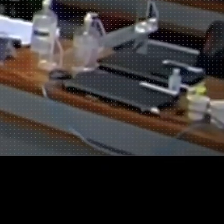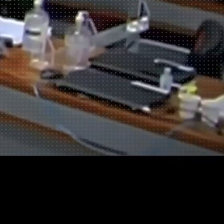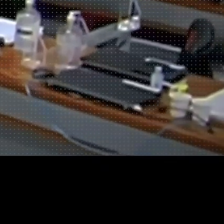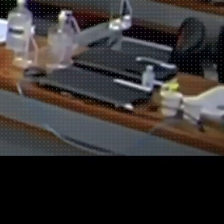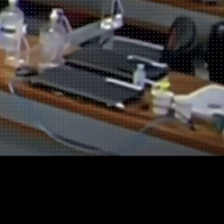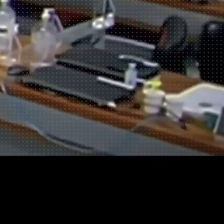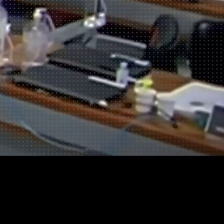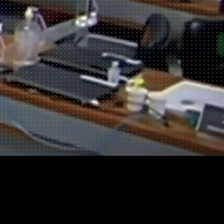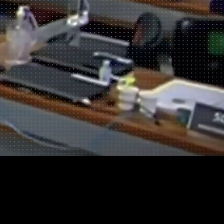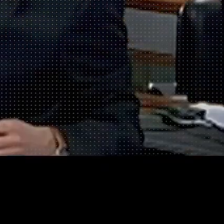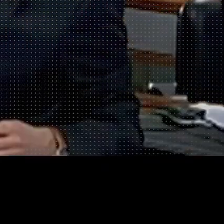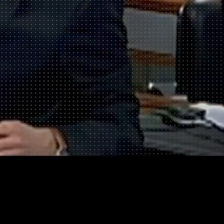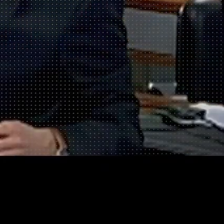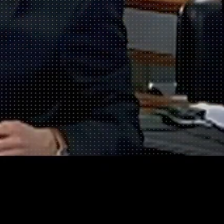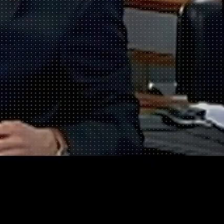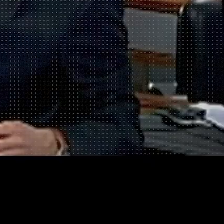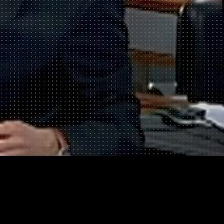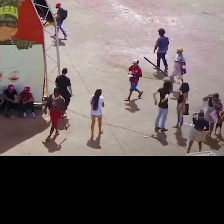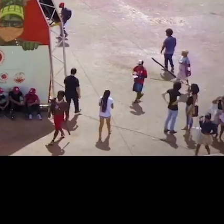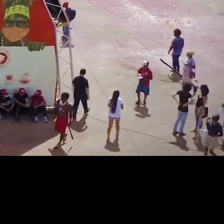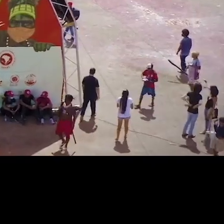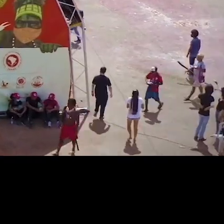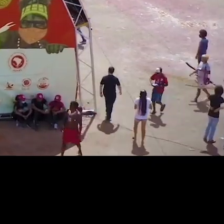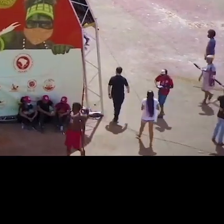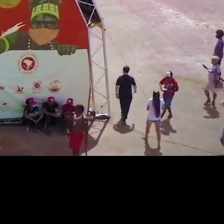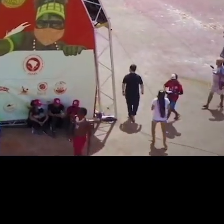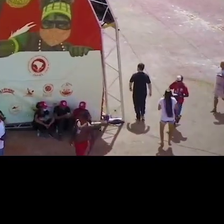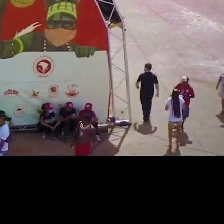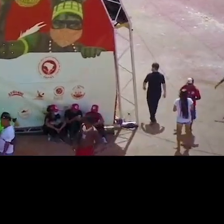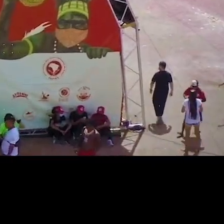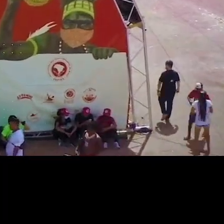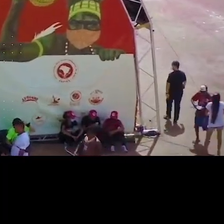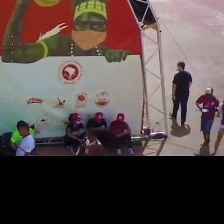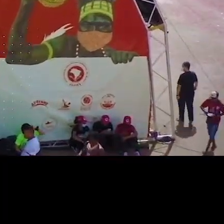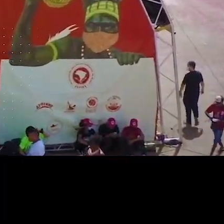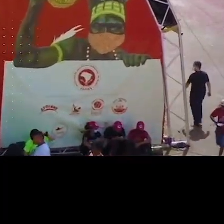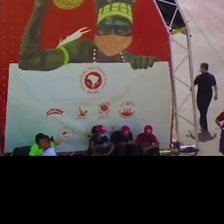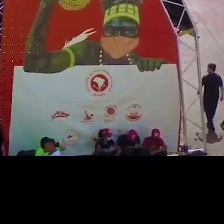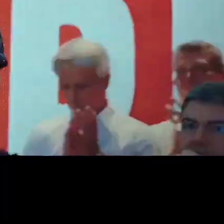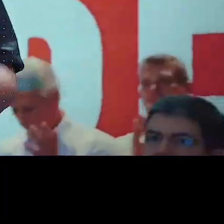Estamos presentes nos momentos de luto e nos momentos de luta,